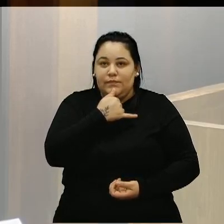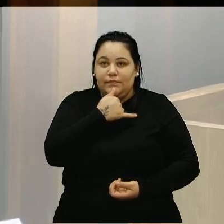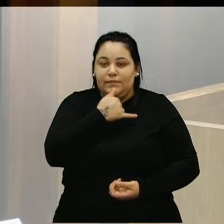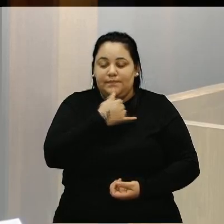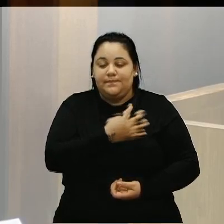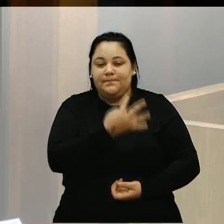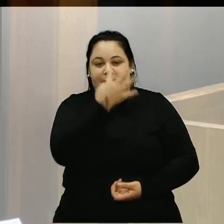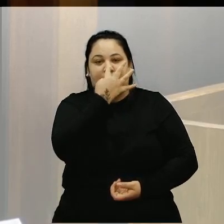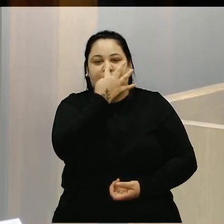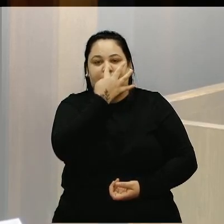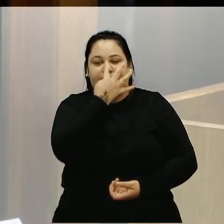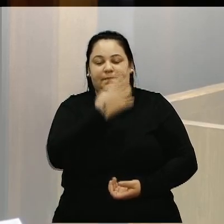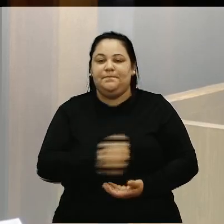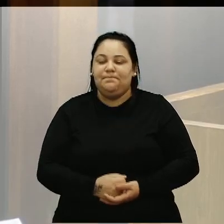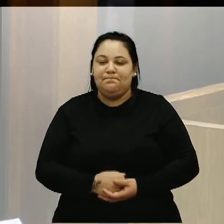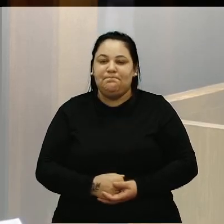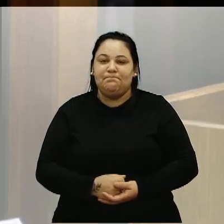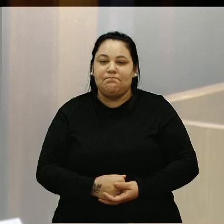Pasmem, em